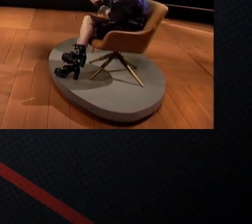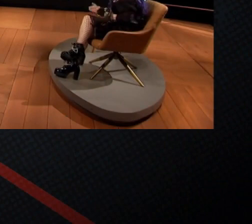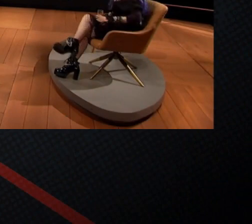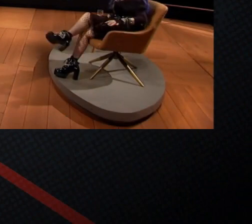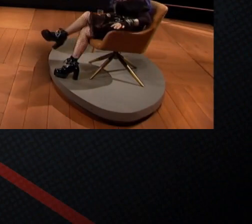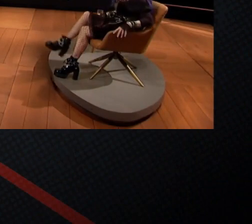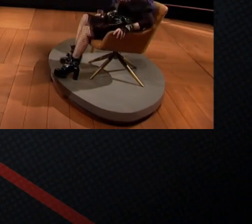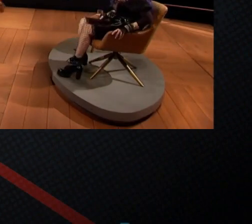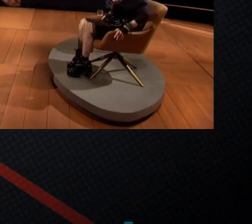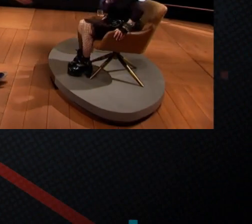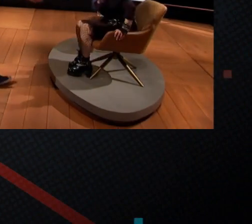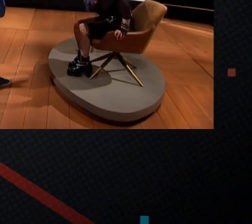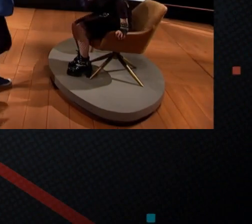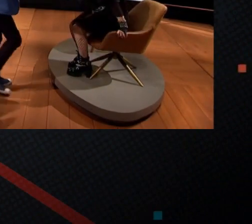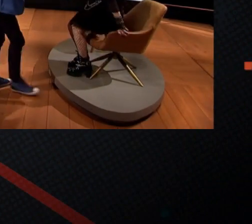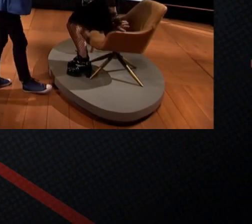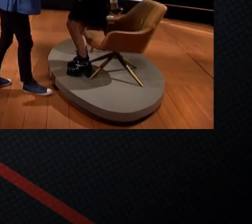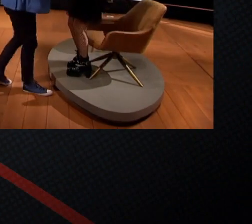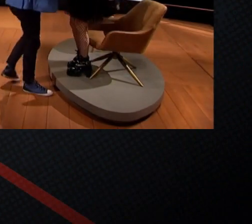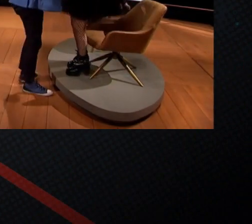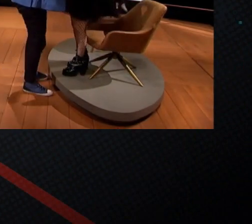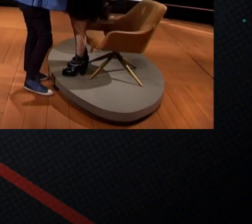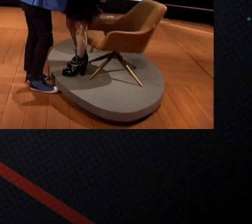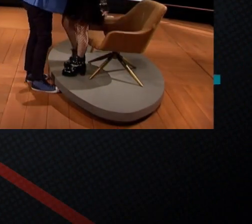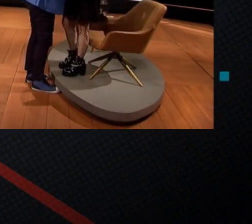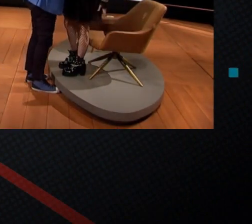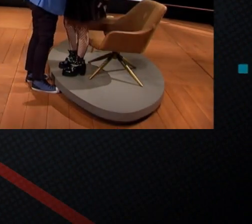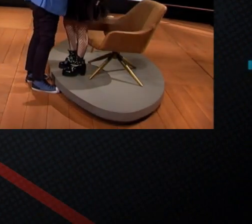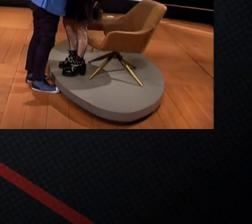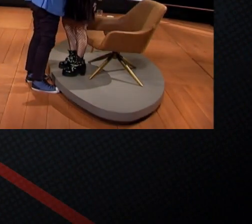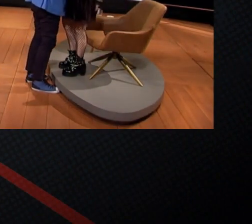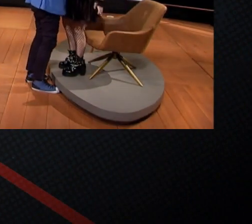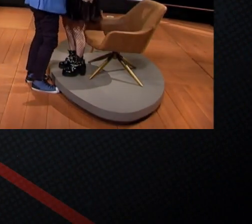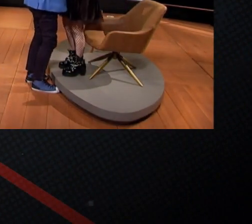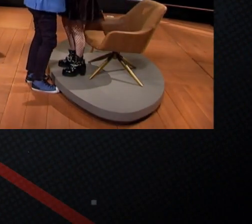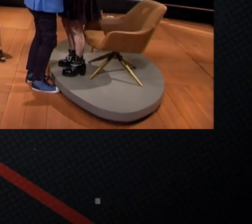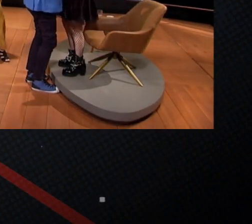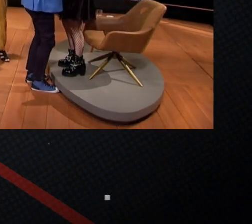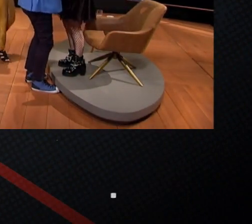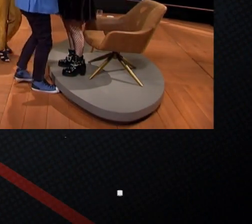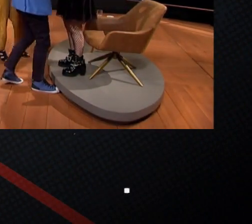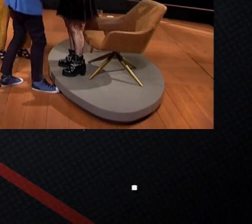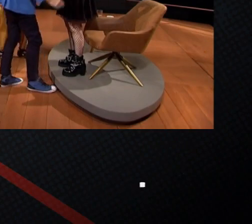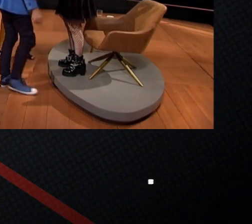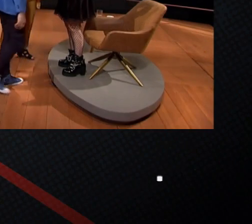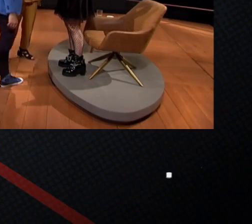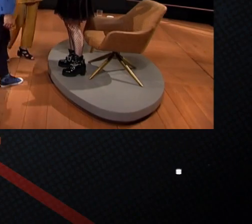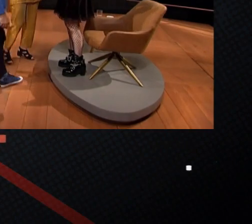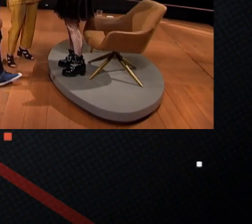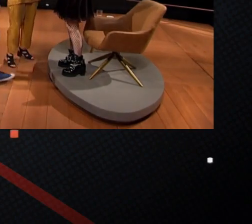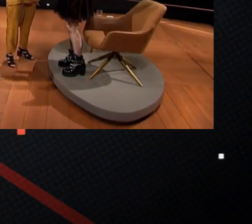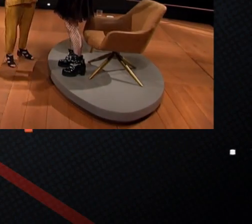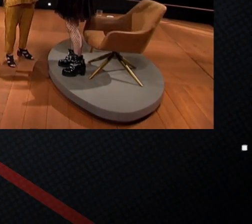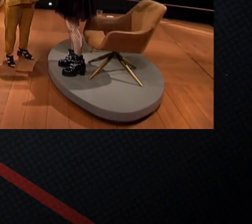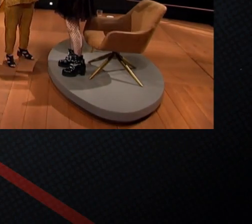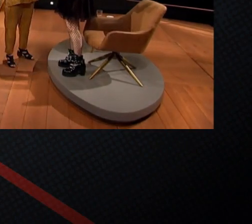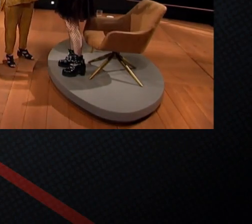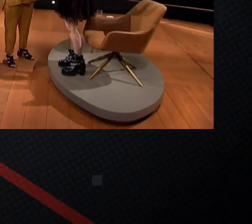Aleluia! Só no chazinho. Só no chazinho pra ficar mais ligada. Eu tô naquela dieta da